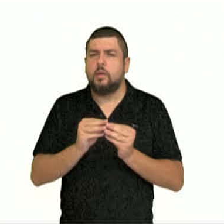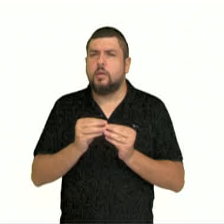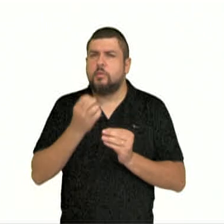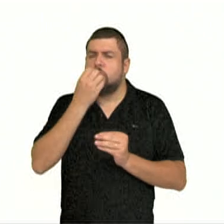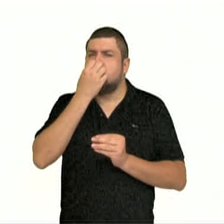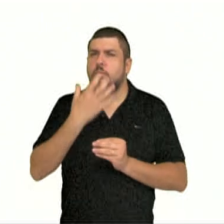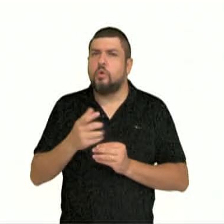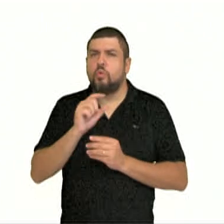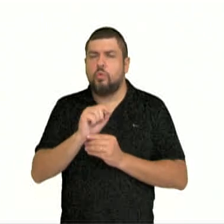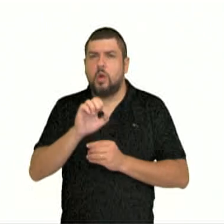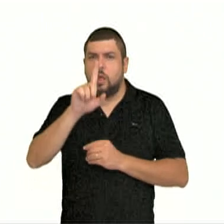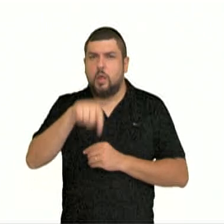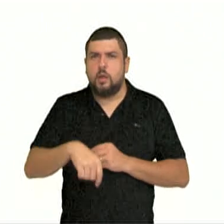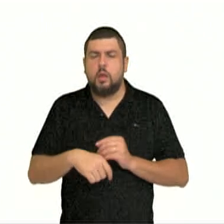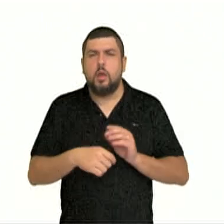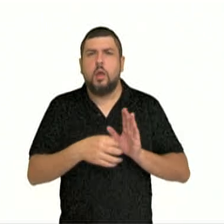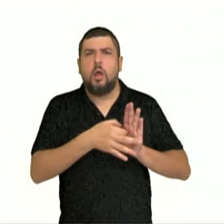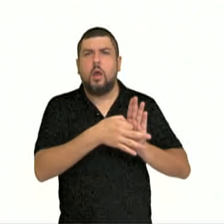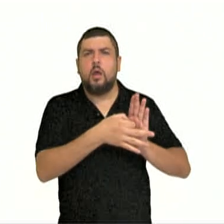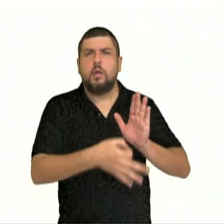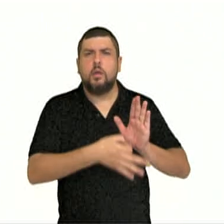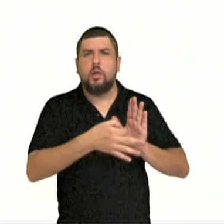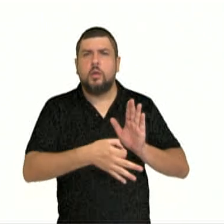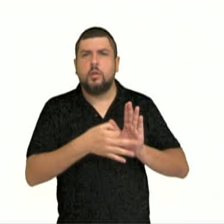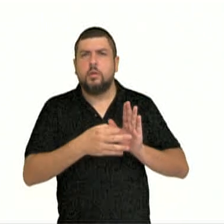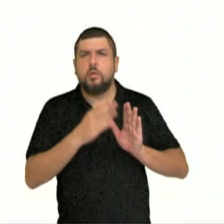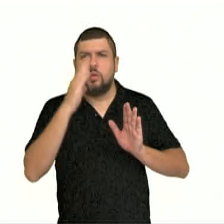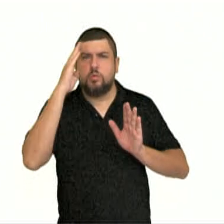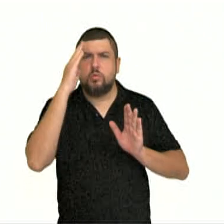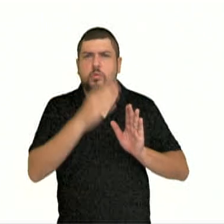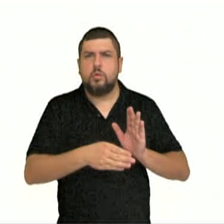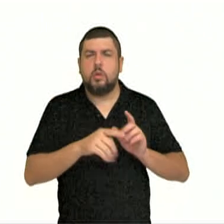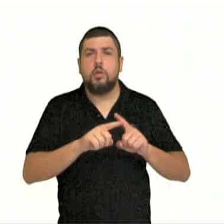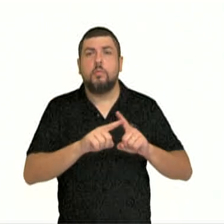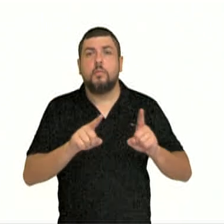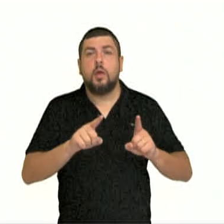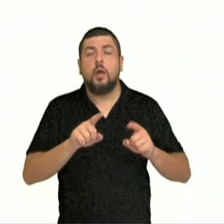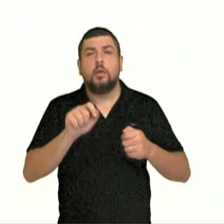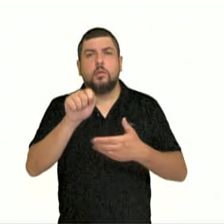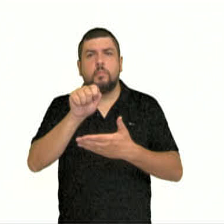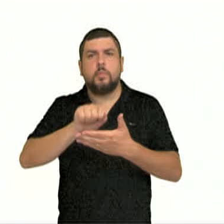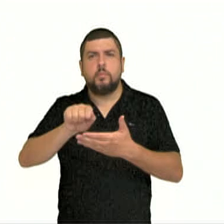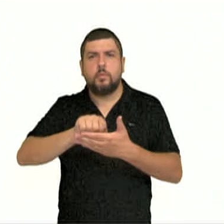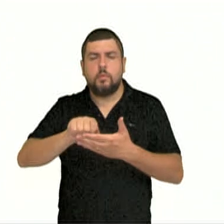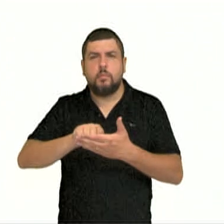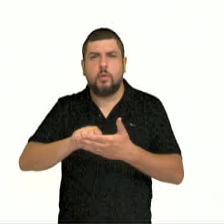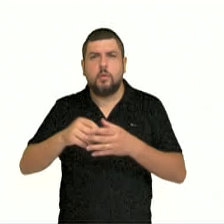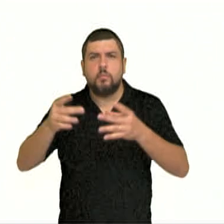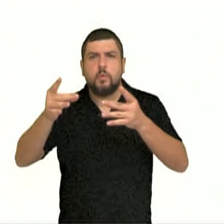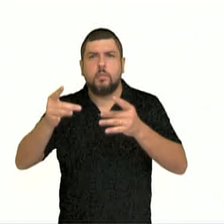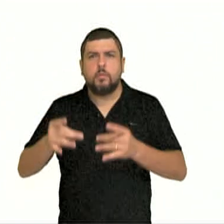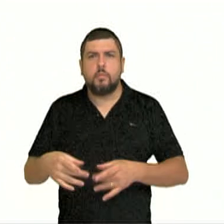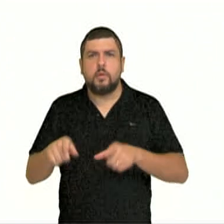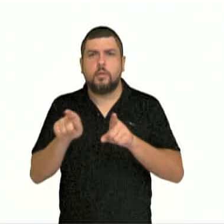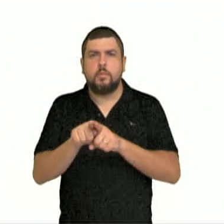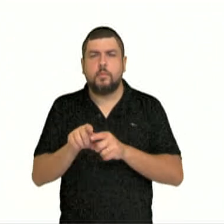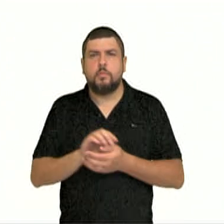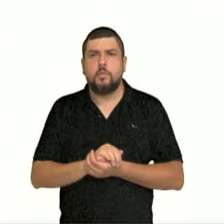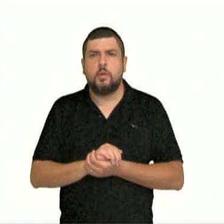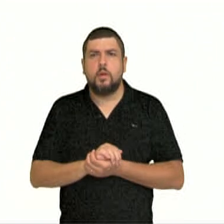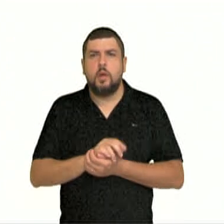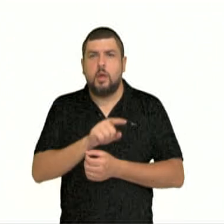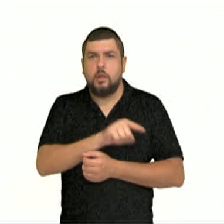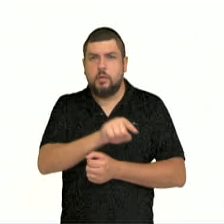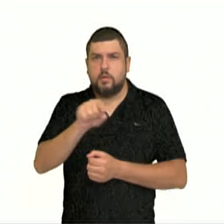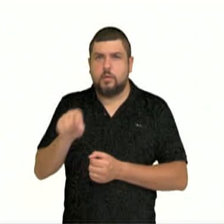só por uma crítica direta, mas também por momentos de descrição. Esses dois elementos devem estar em perfeito equilíbrio